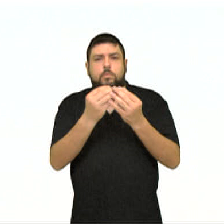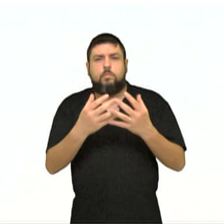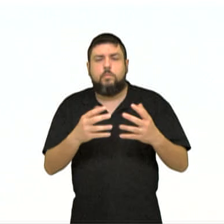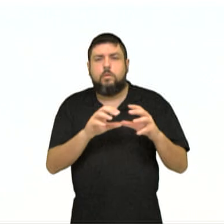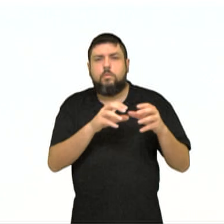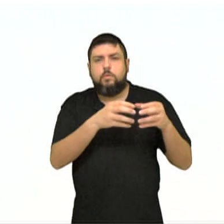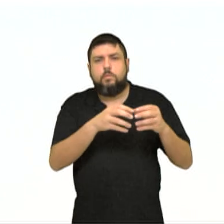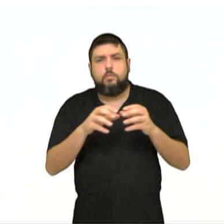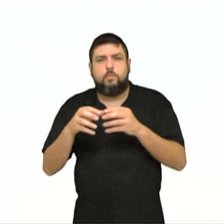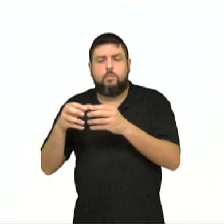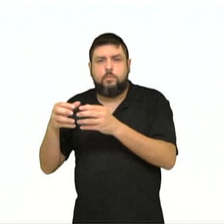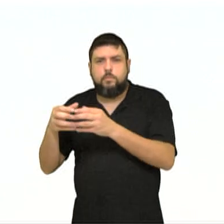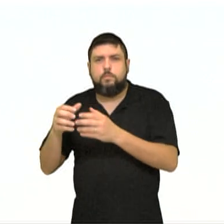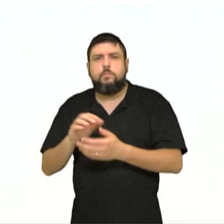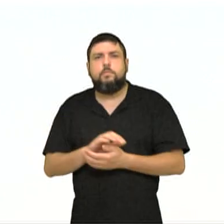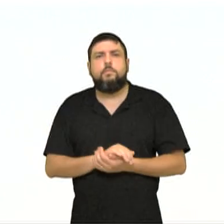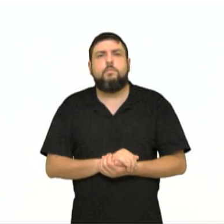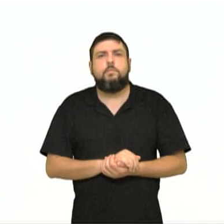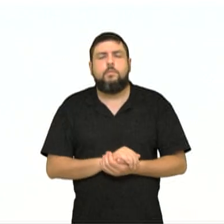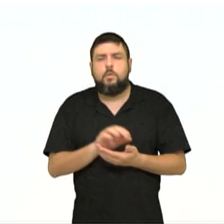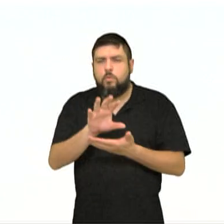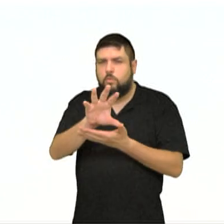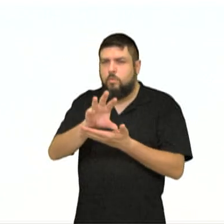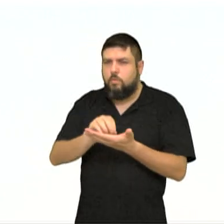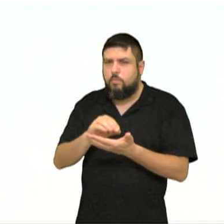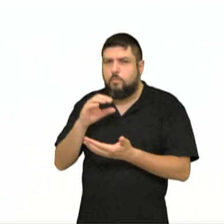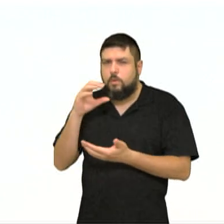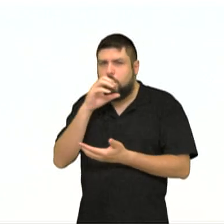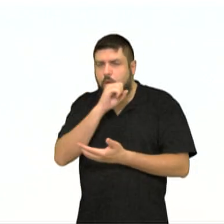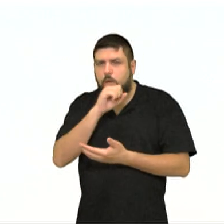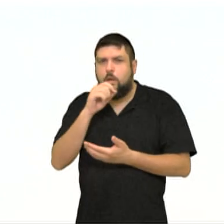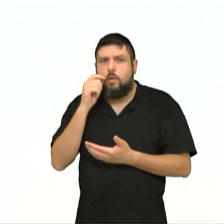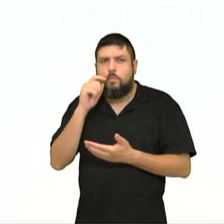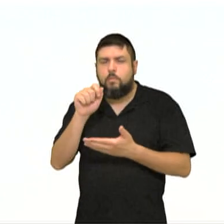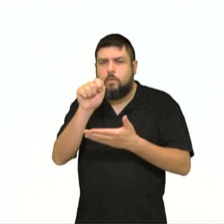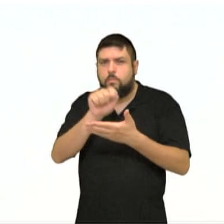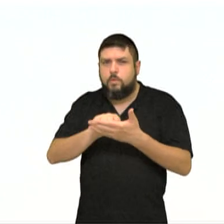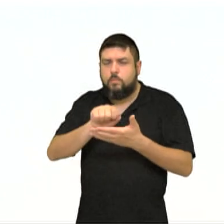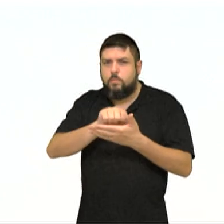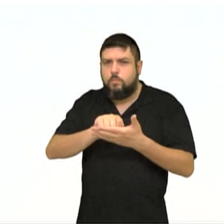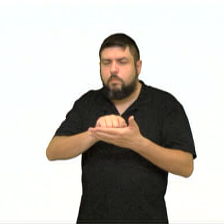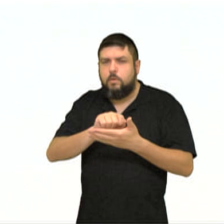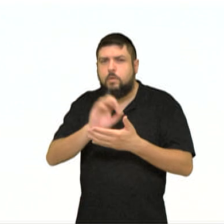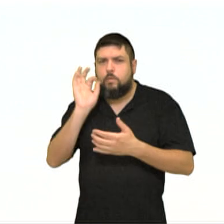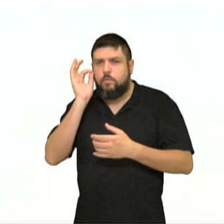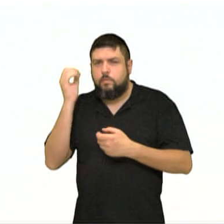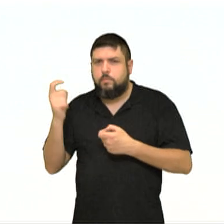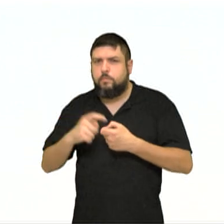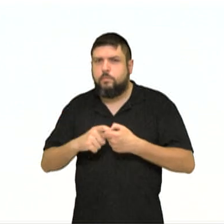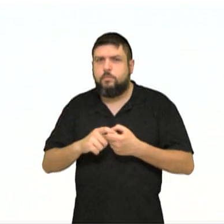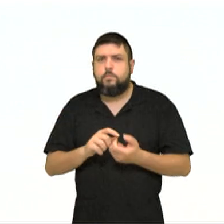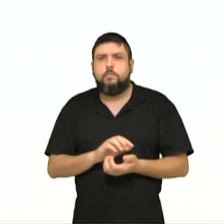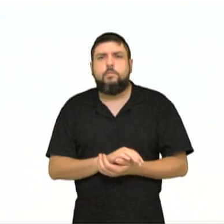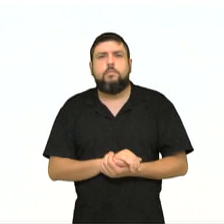aqui o processo que nós usamos. Copia rapidinho isso aí e destaca o tipo de fatoração que aconteceu.